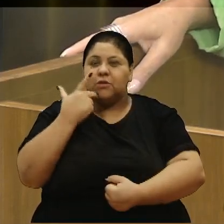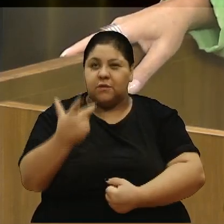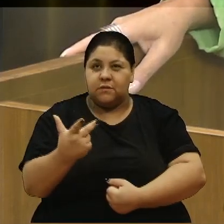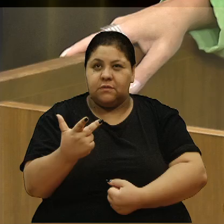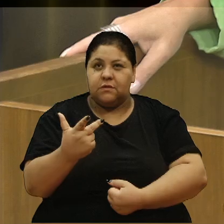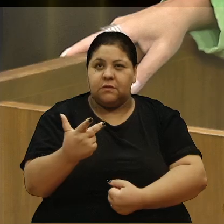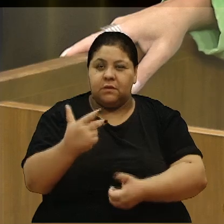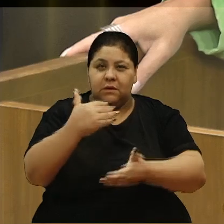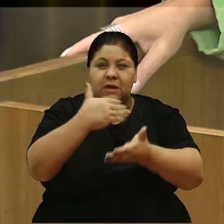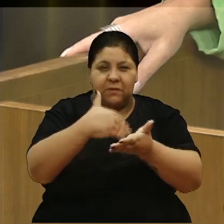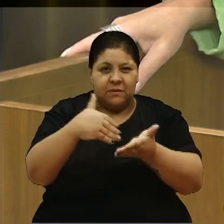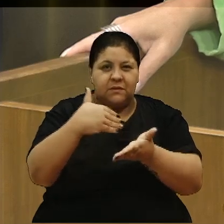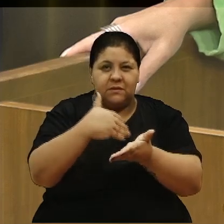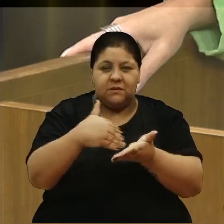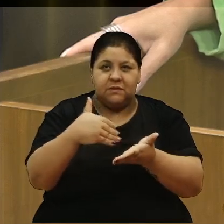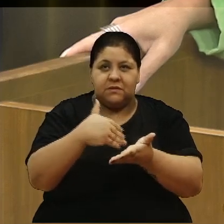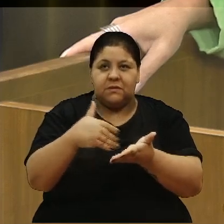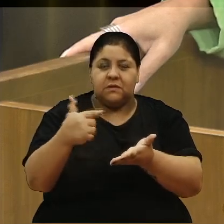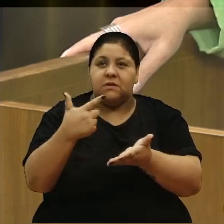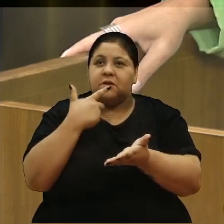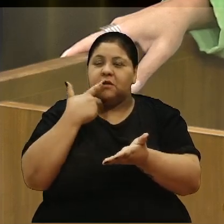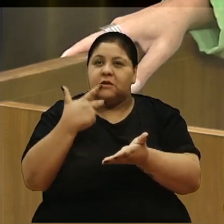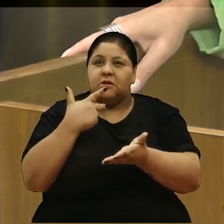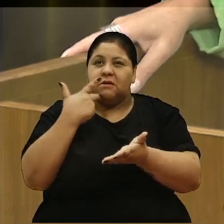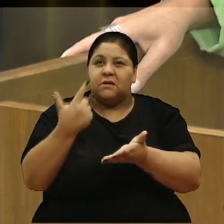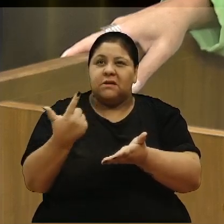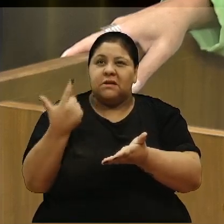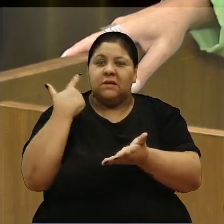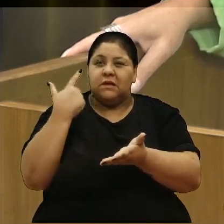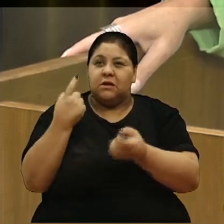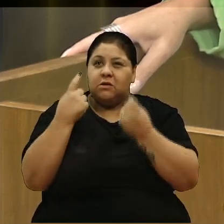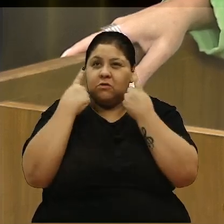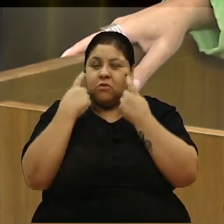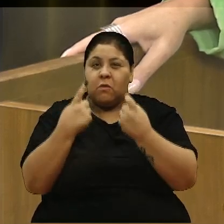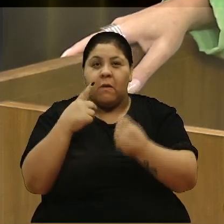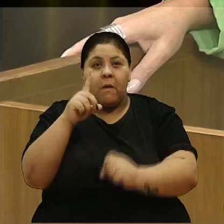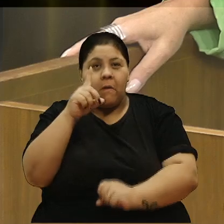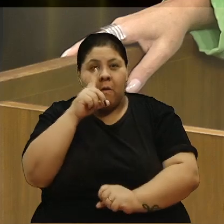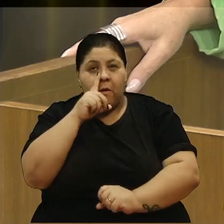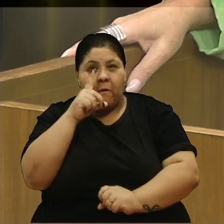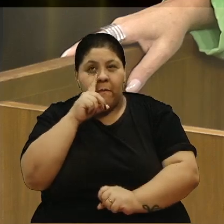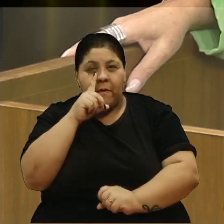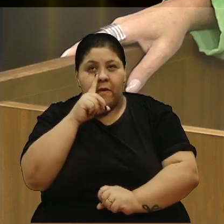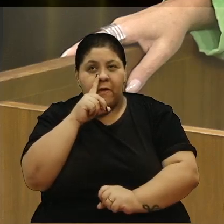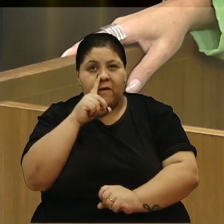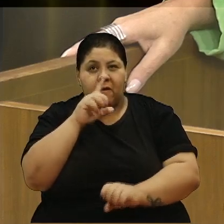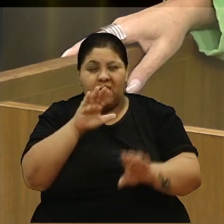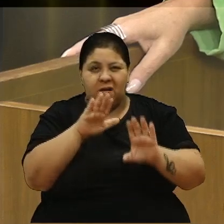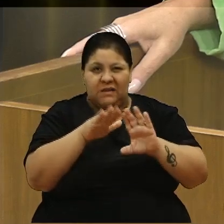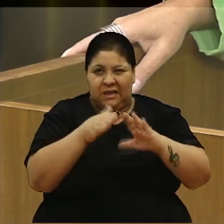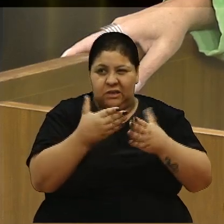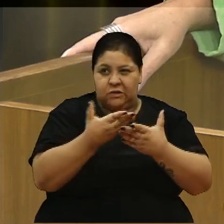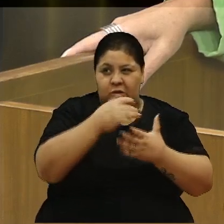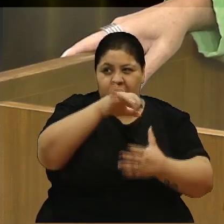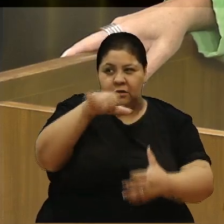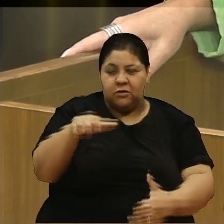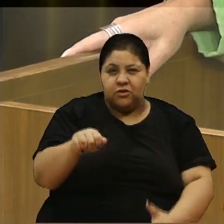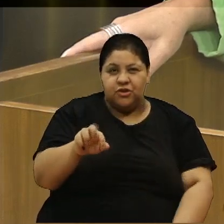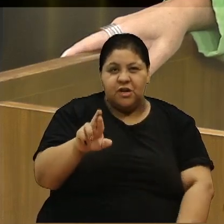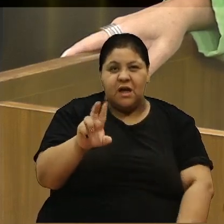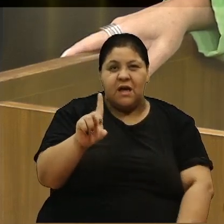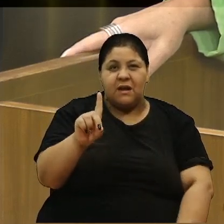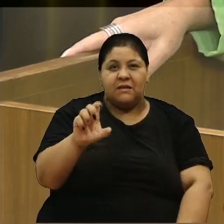a secretária, quando eu fui falar daquela agressão que uma mãe fez à escola ali no Jadelino Ramos, em